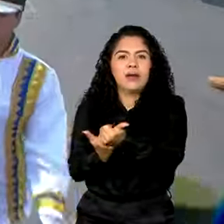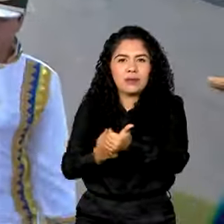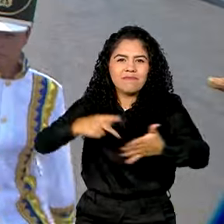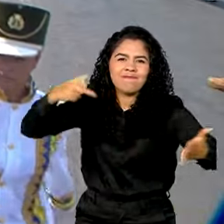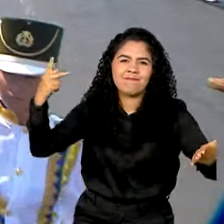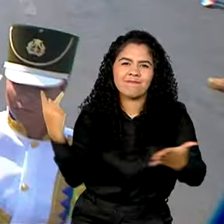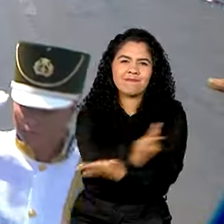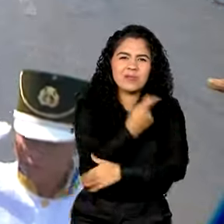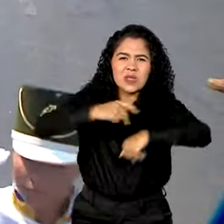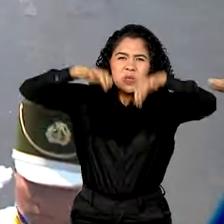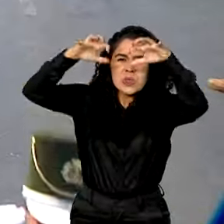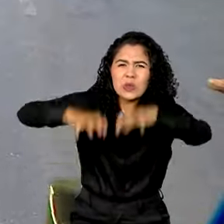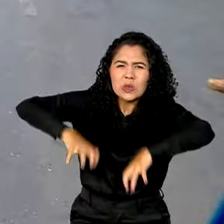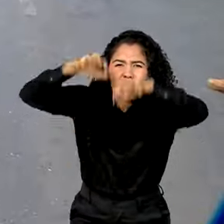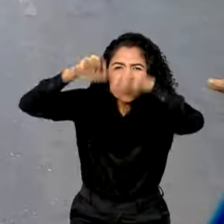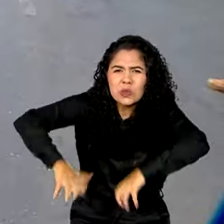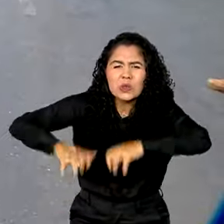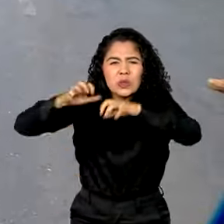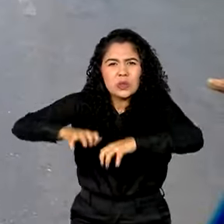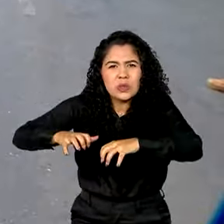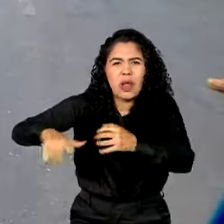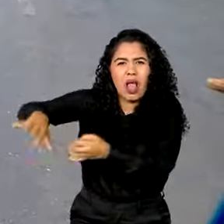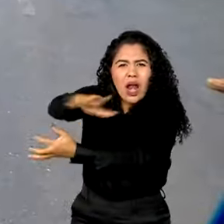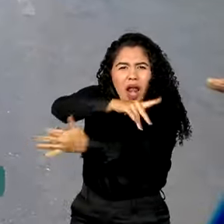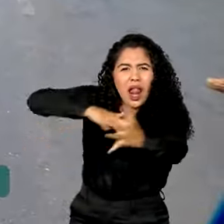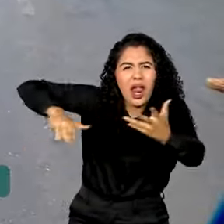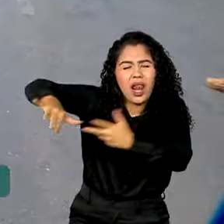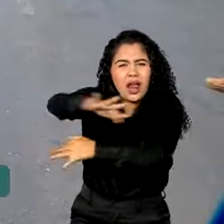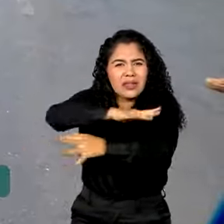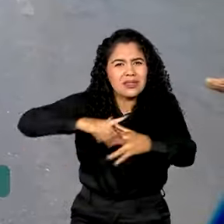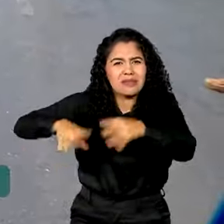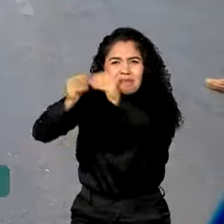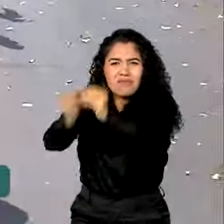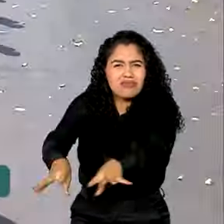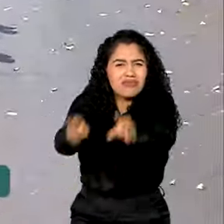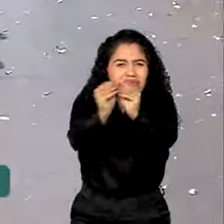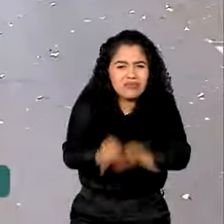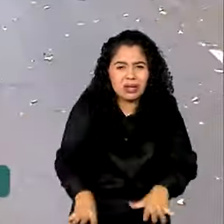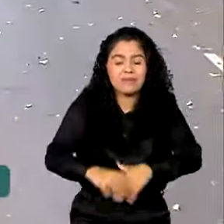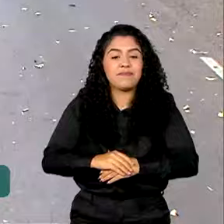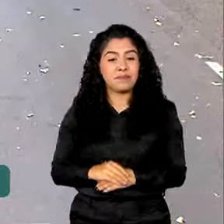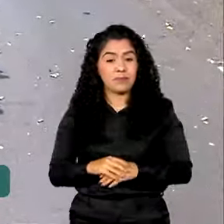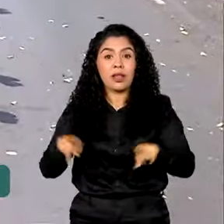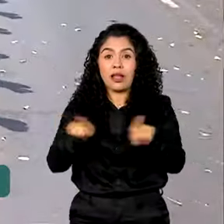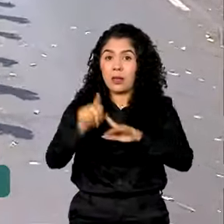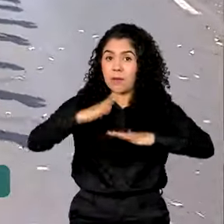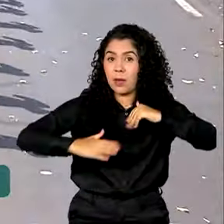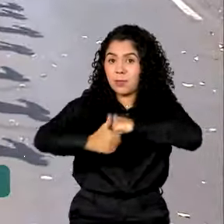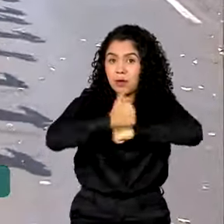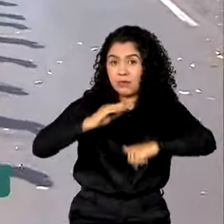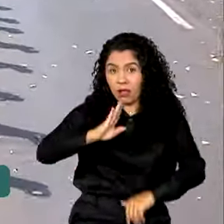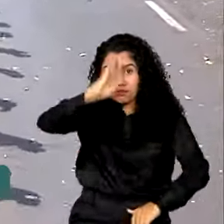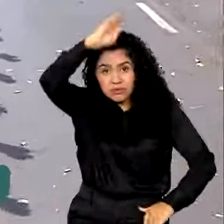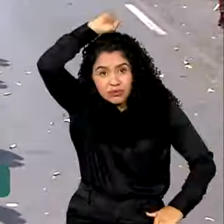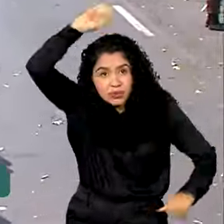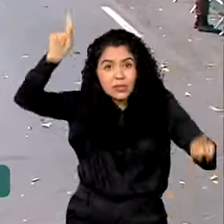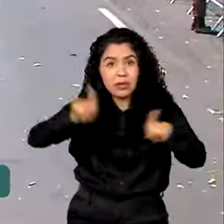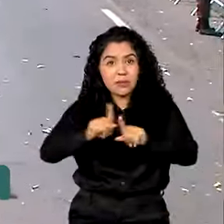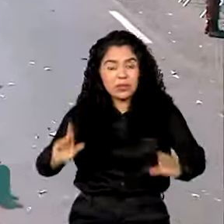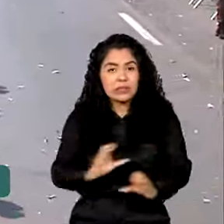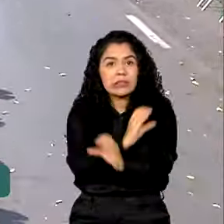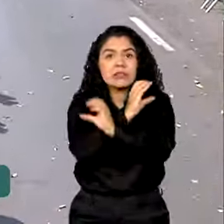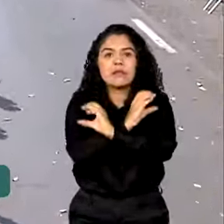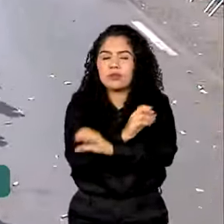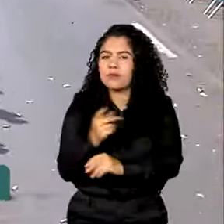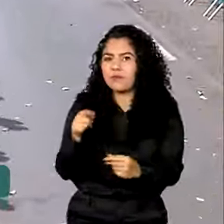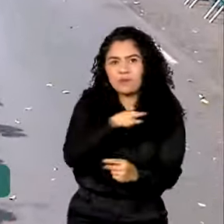passar pela catástrofe climática das enchentes que assolaram o estado. Bombeiros e defesa civil, figuras tão